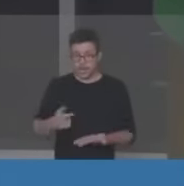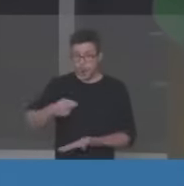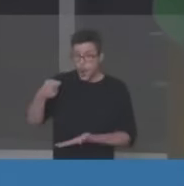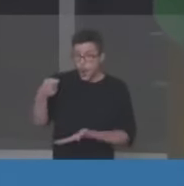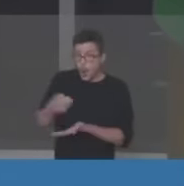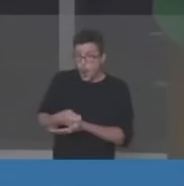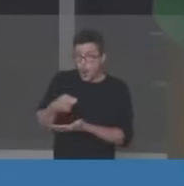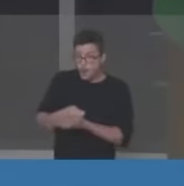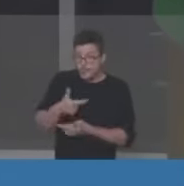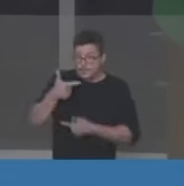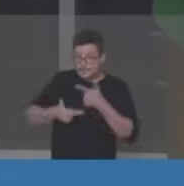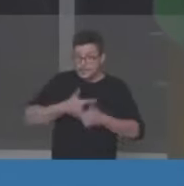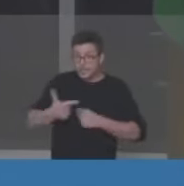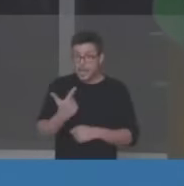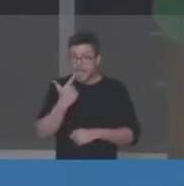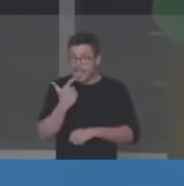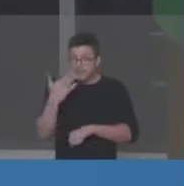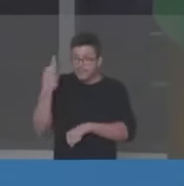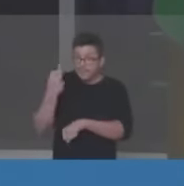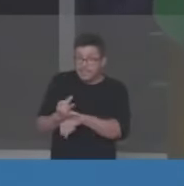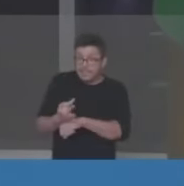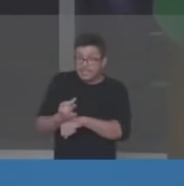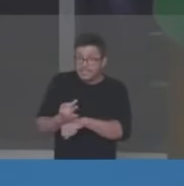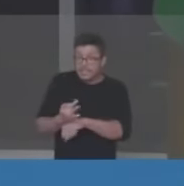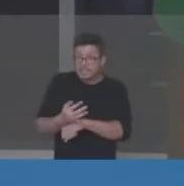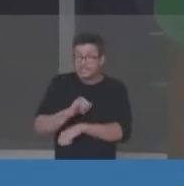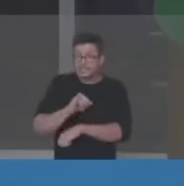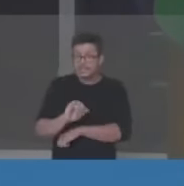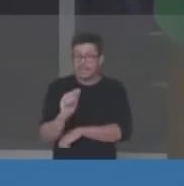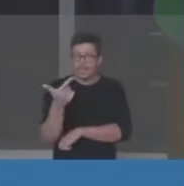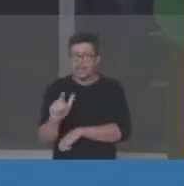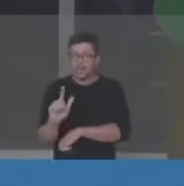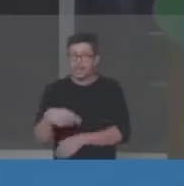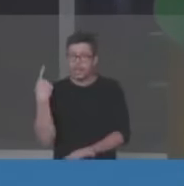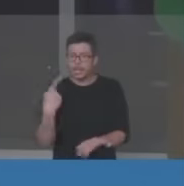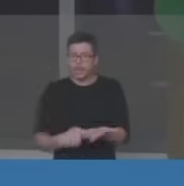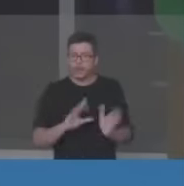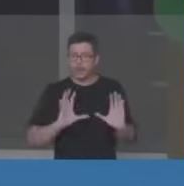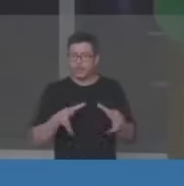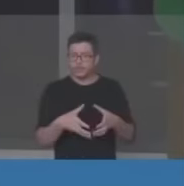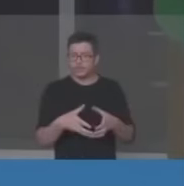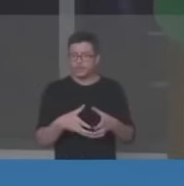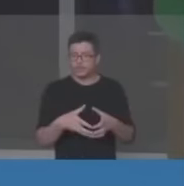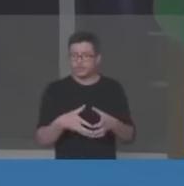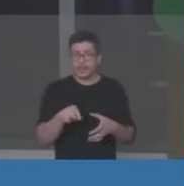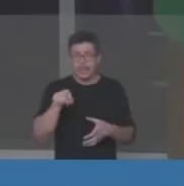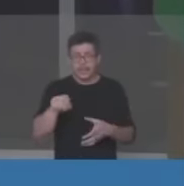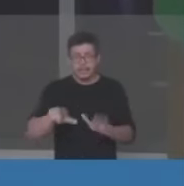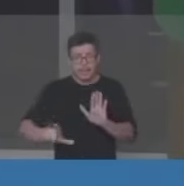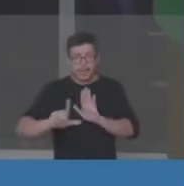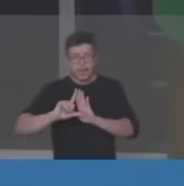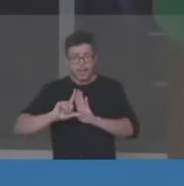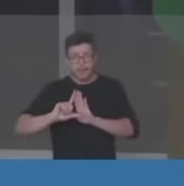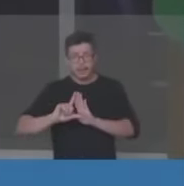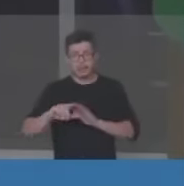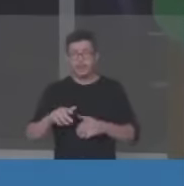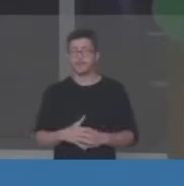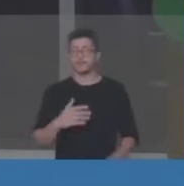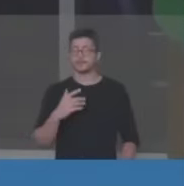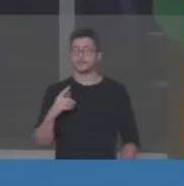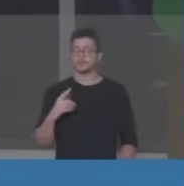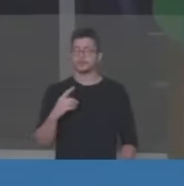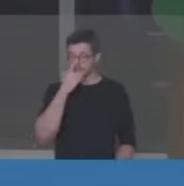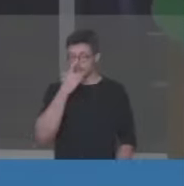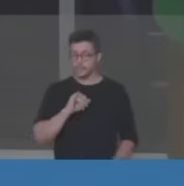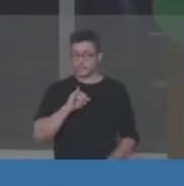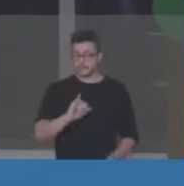no feriado sem acordo coletivo. Isso está na lei. Acordo coletivo.